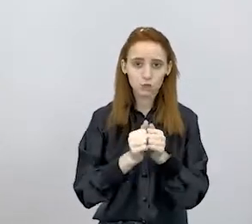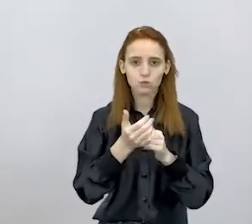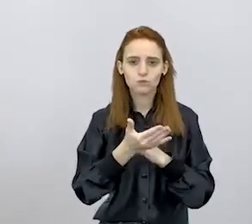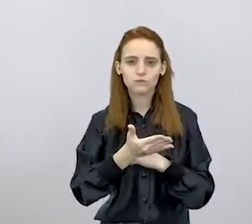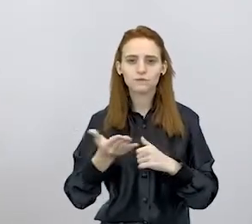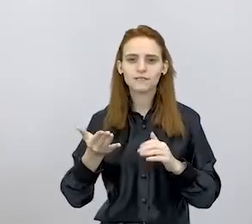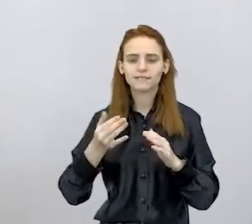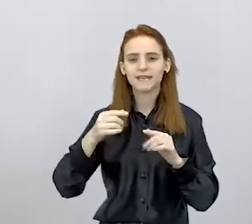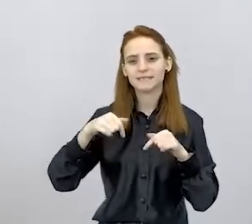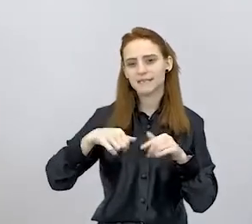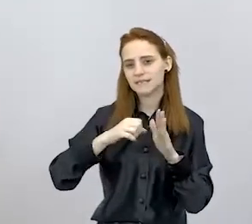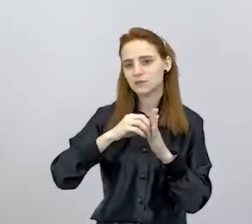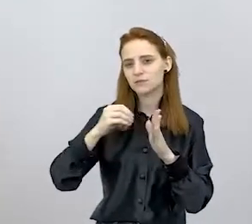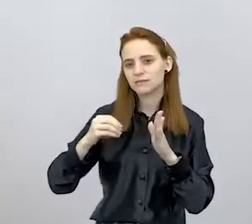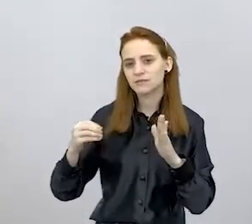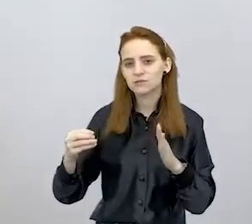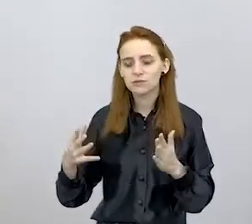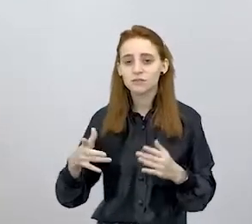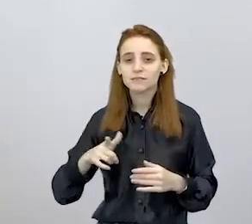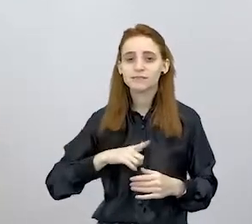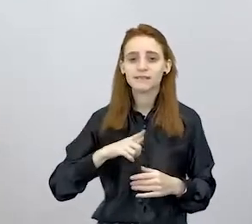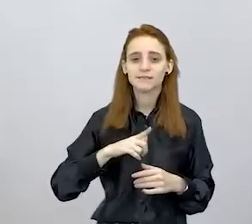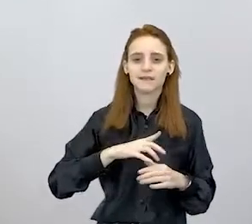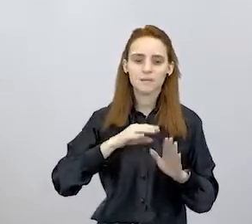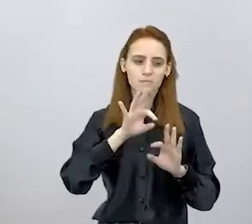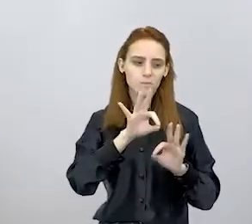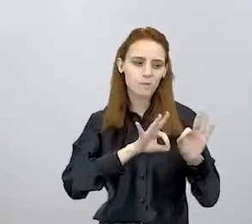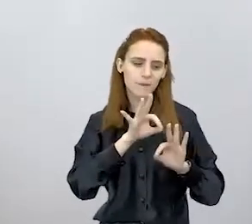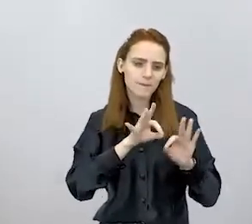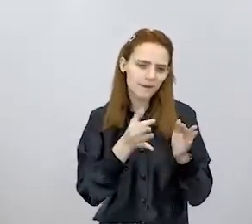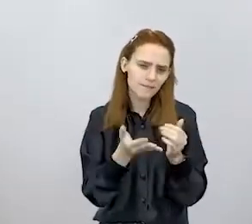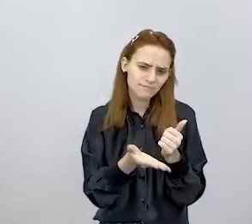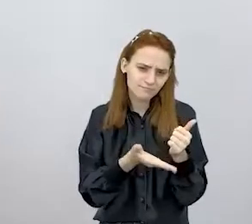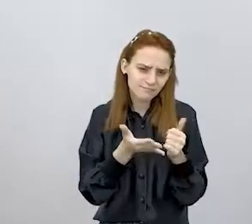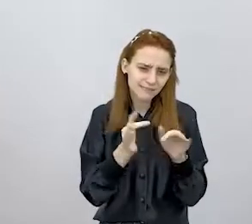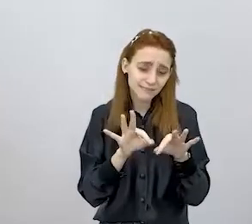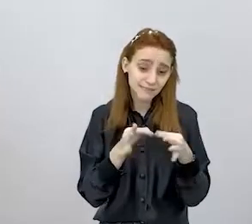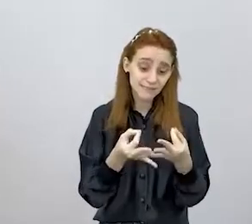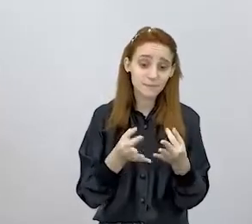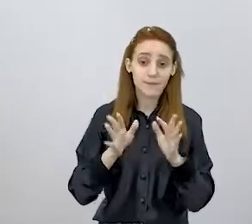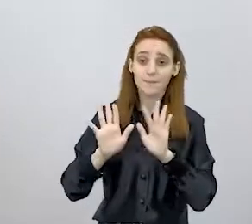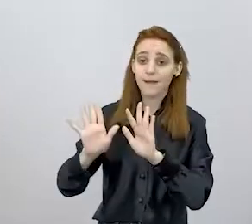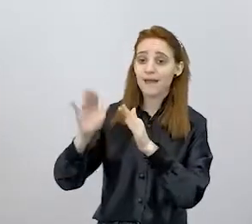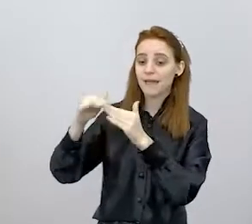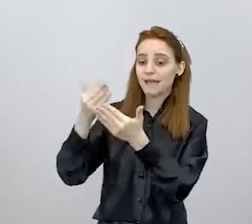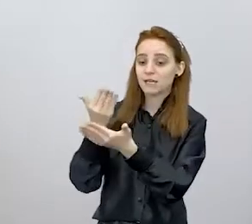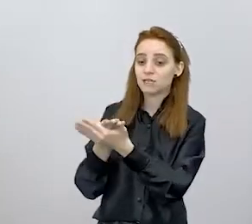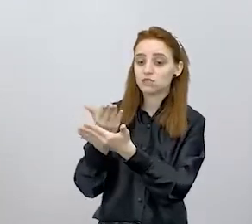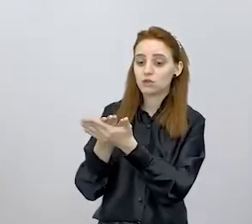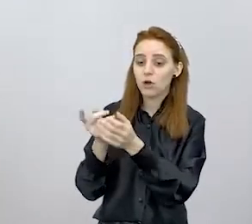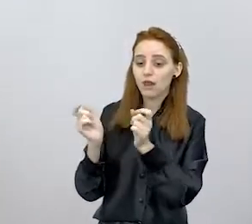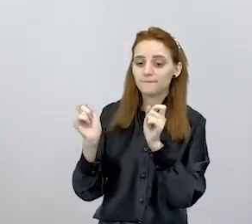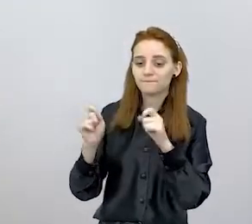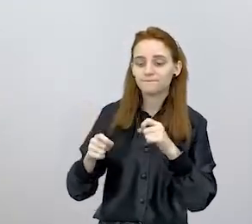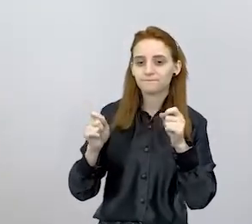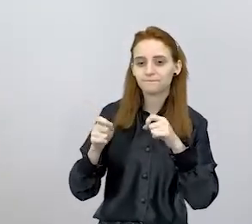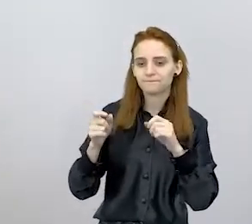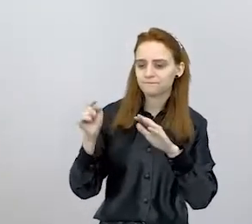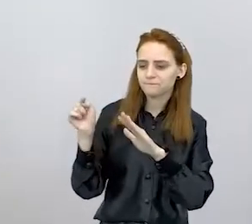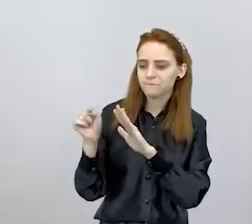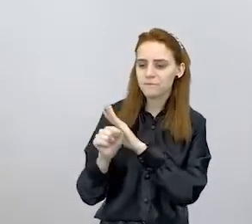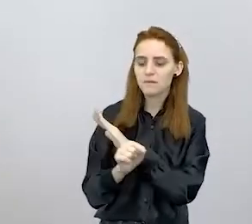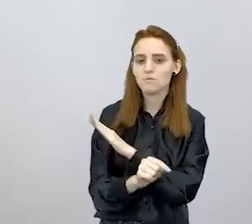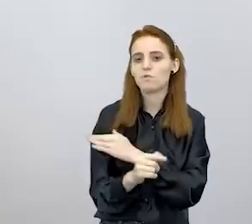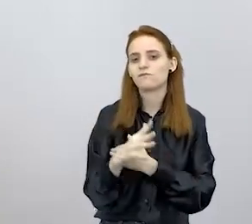de Mídias, né, a gente propõe os problemas mais genéricos, né? Na escola é possível e é necessário que vocês vão mais a fundo